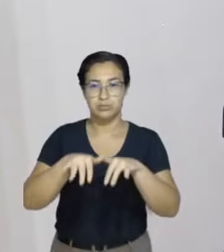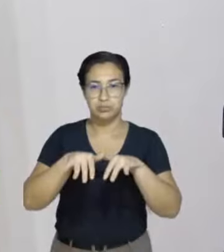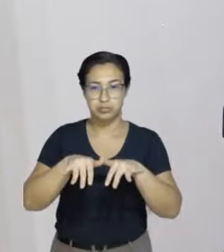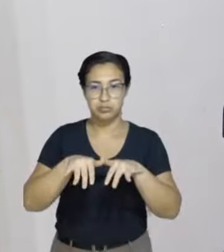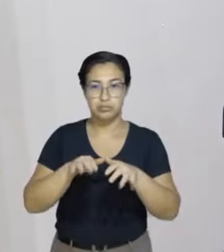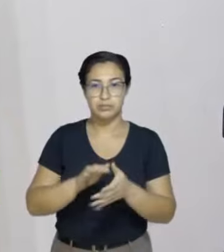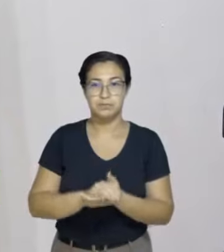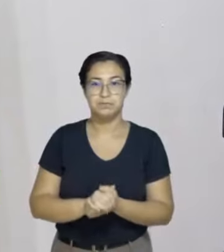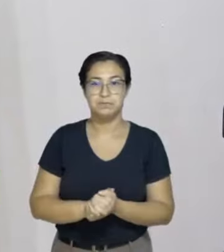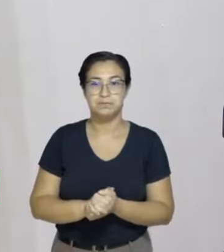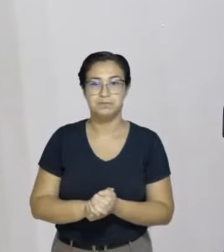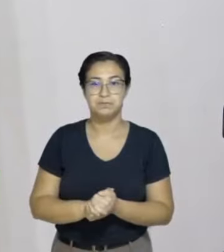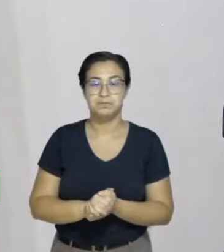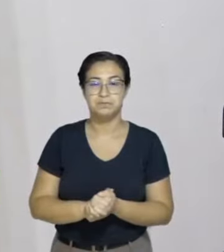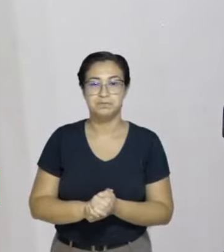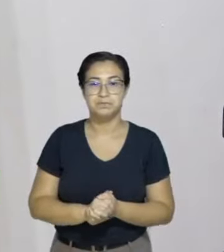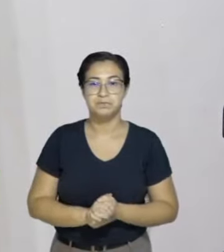e